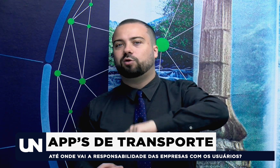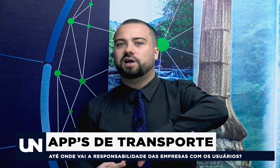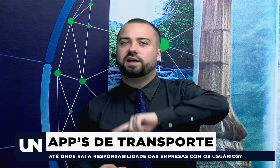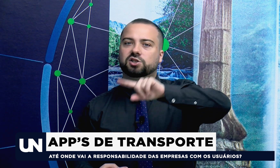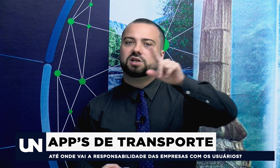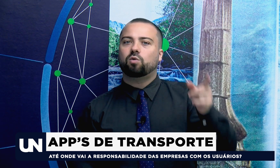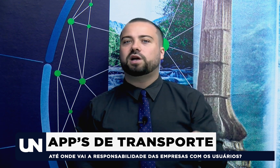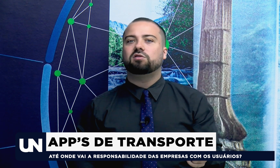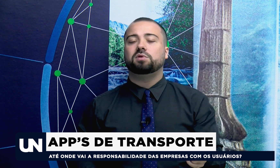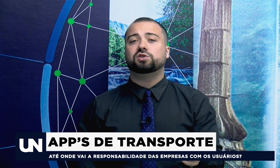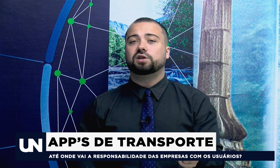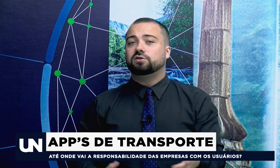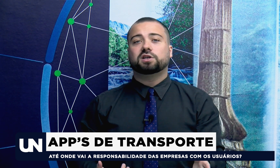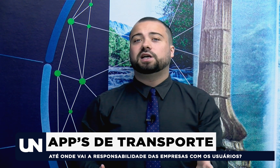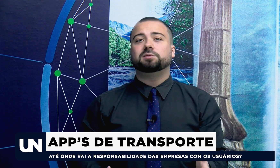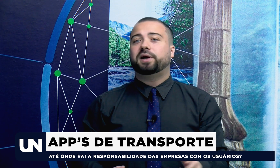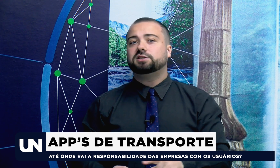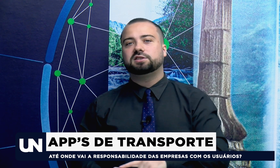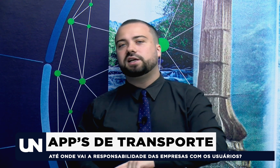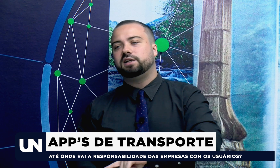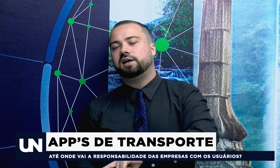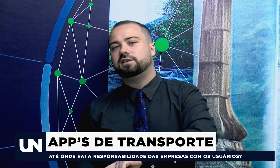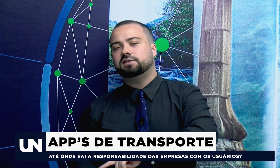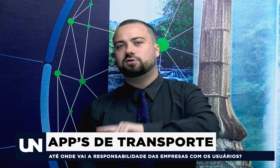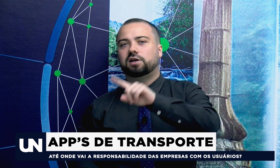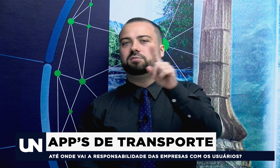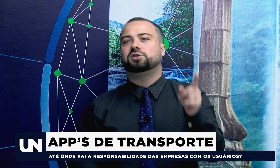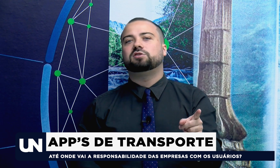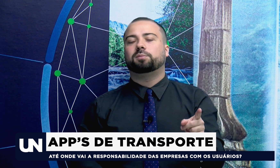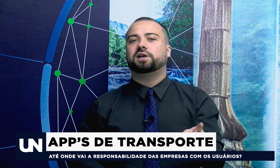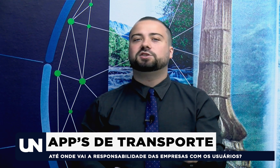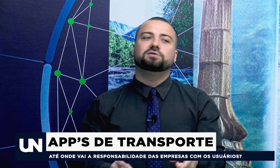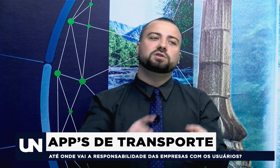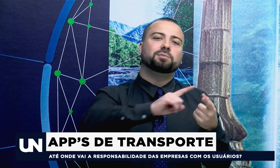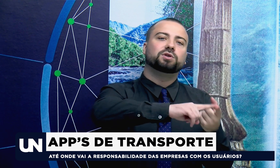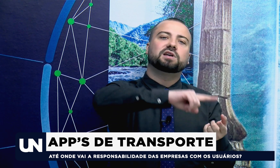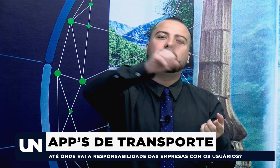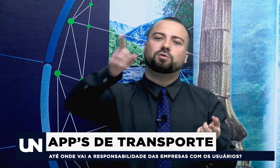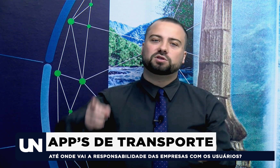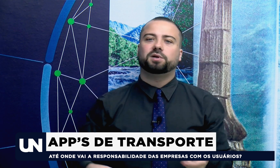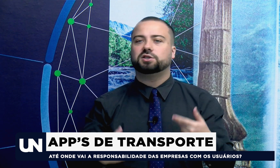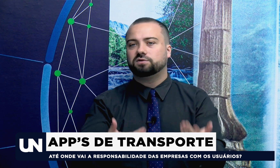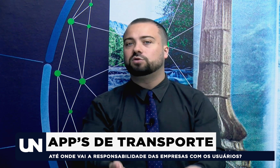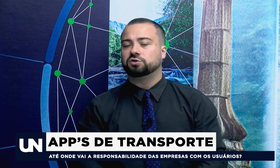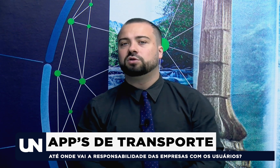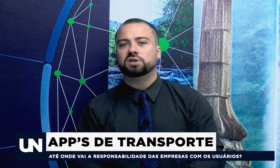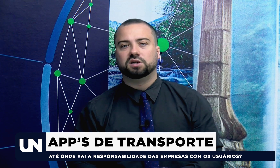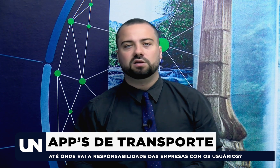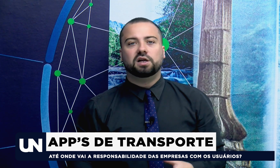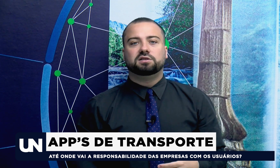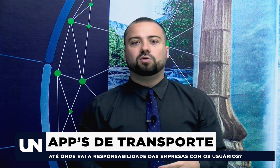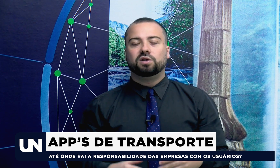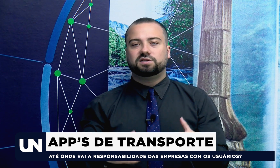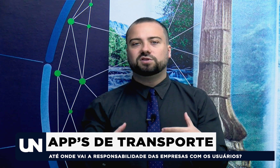ele para rodar, ele te dá um horário limite. Só que nada impede que ele realize esse horário limite dentro de um aplicativo e depois abra o outro aplicativo e continue